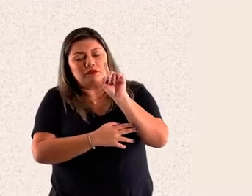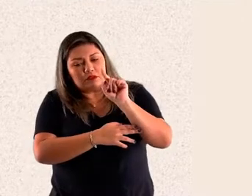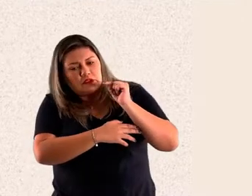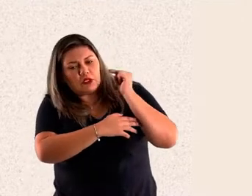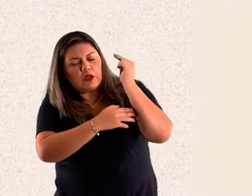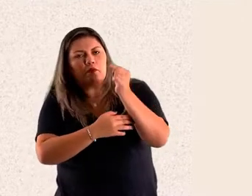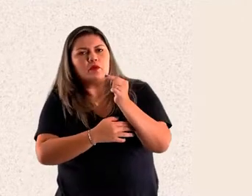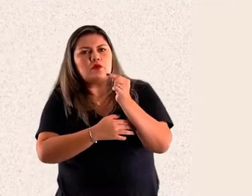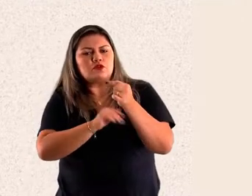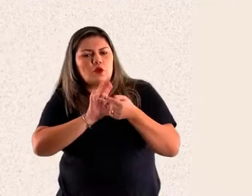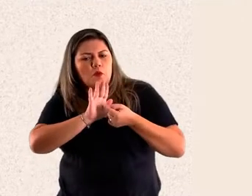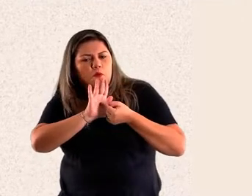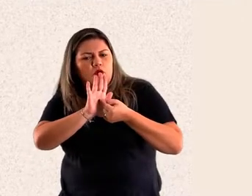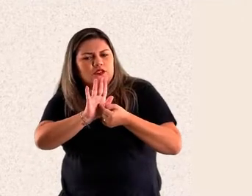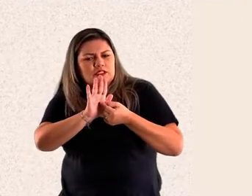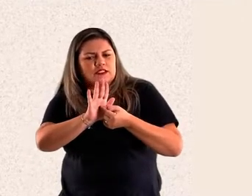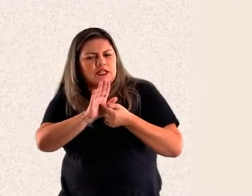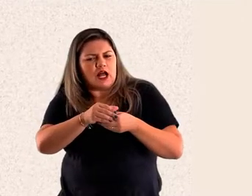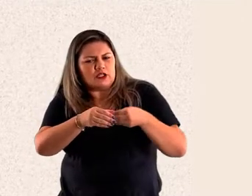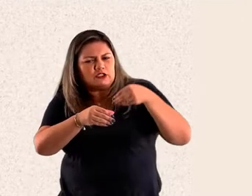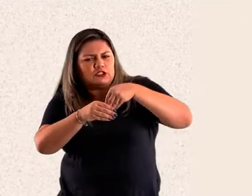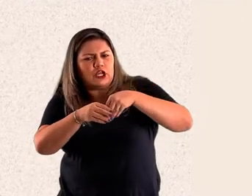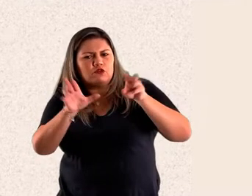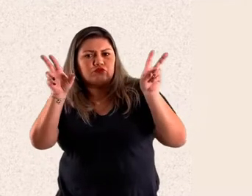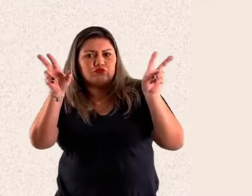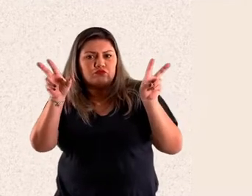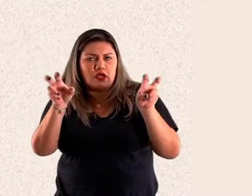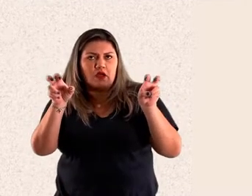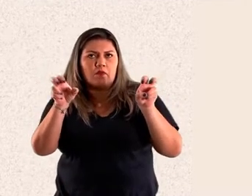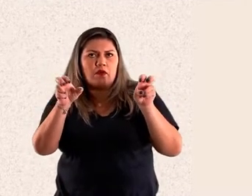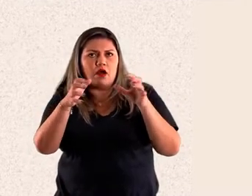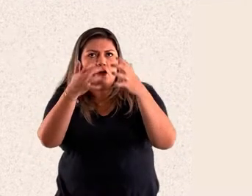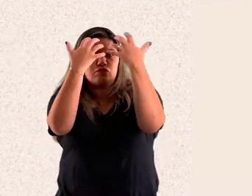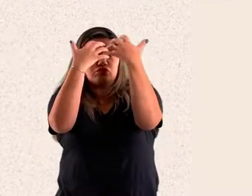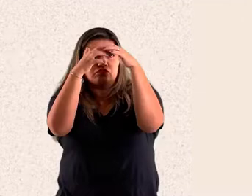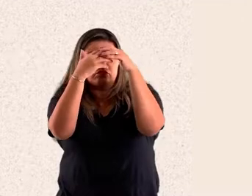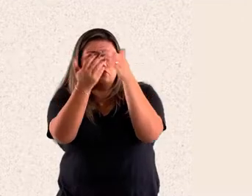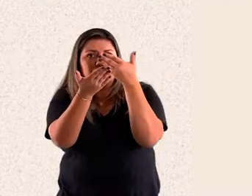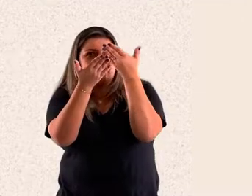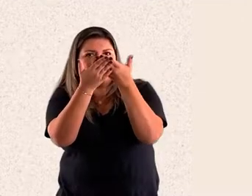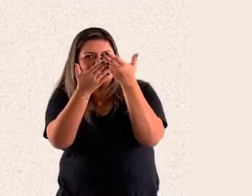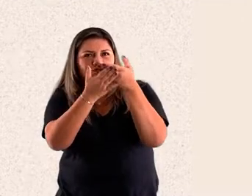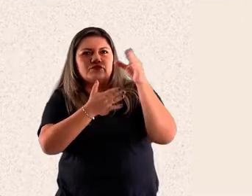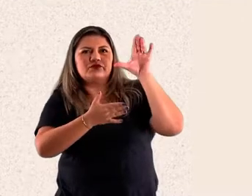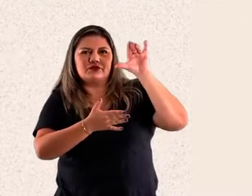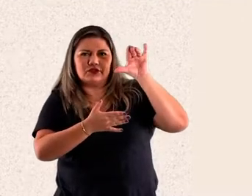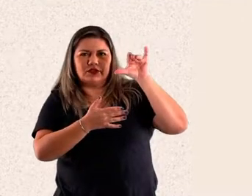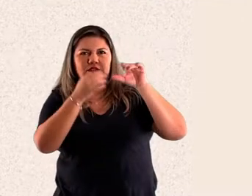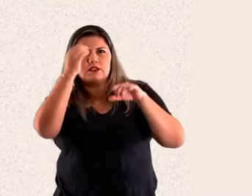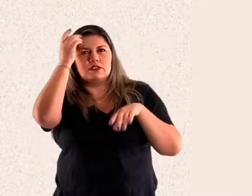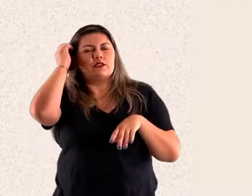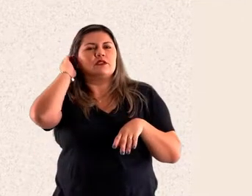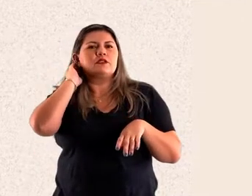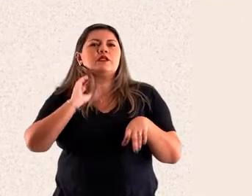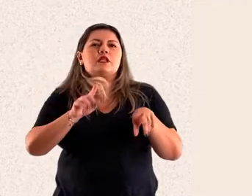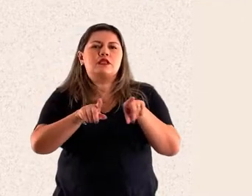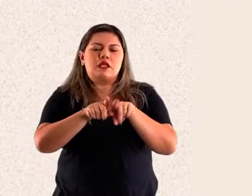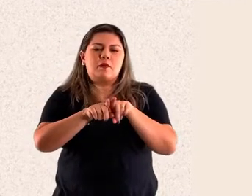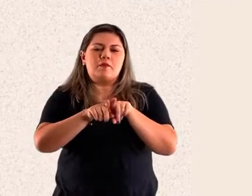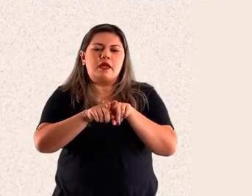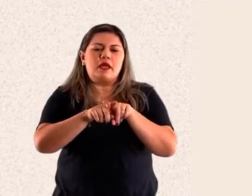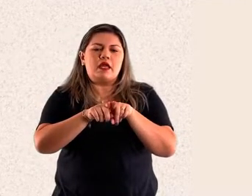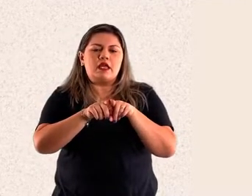mais uns aspectos da neurociência propriamente dito né vamos tratar sobre o cérebro som e os aspectos evolutivos